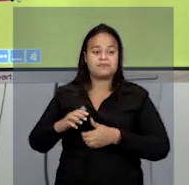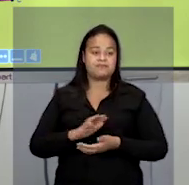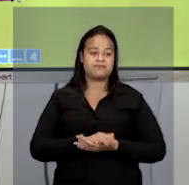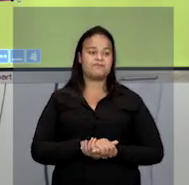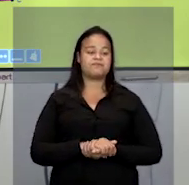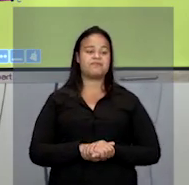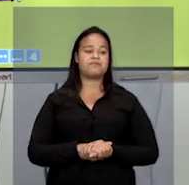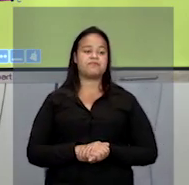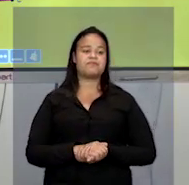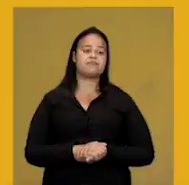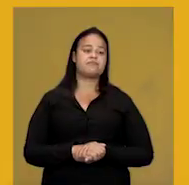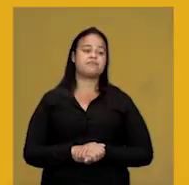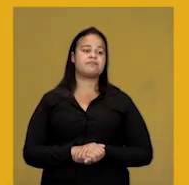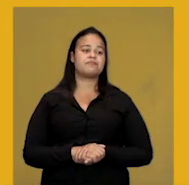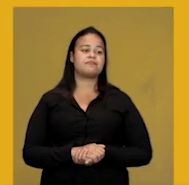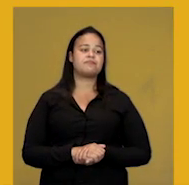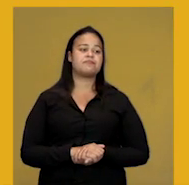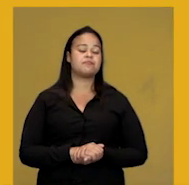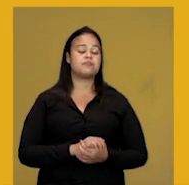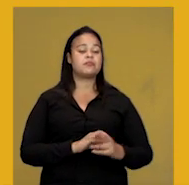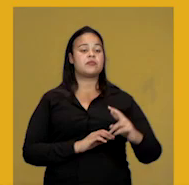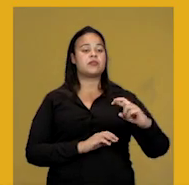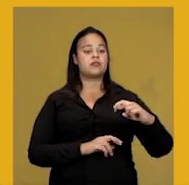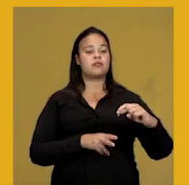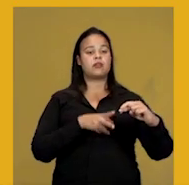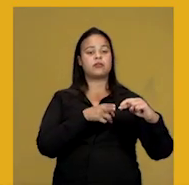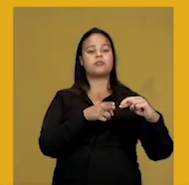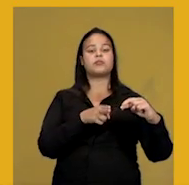alfa, o C